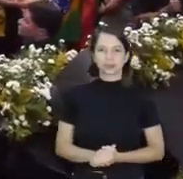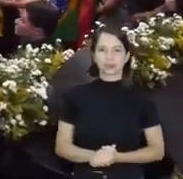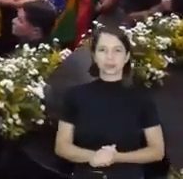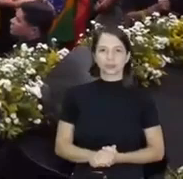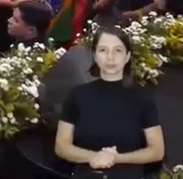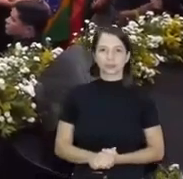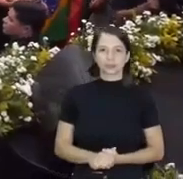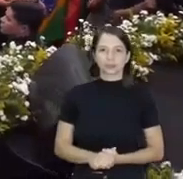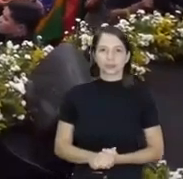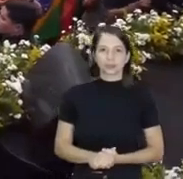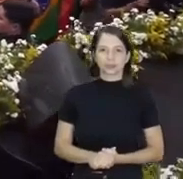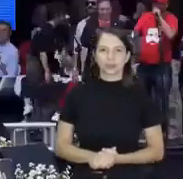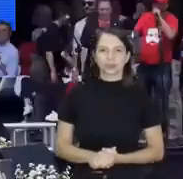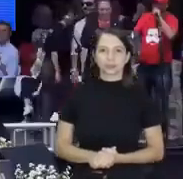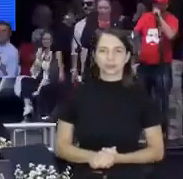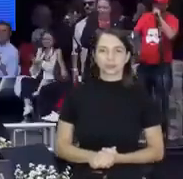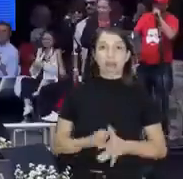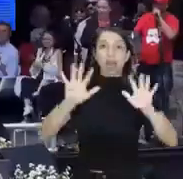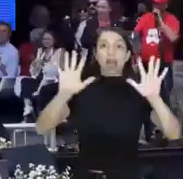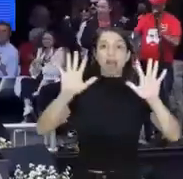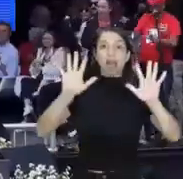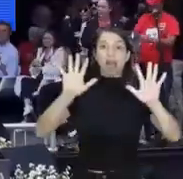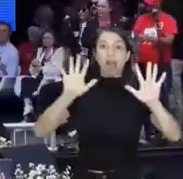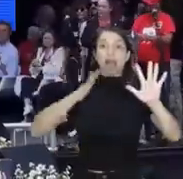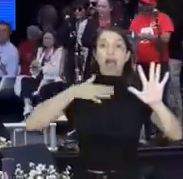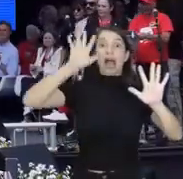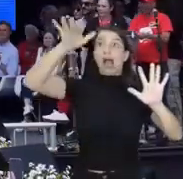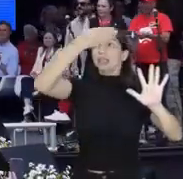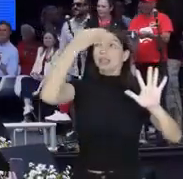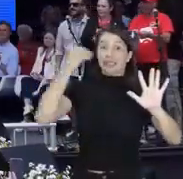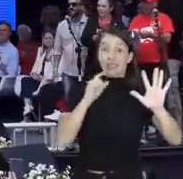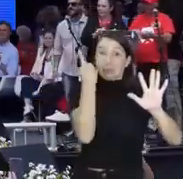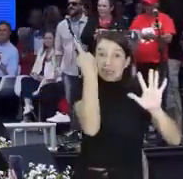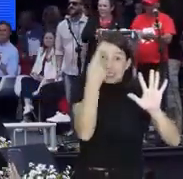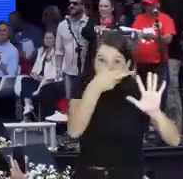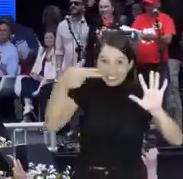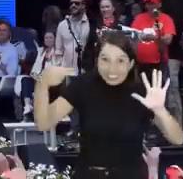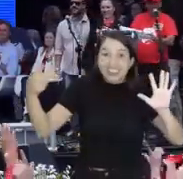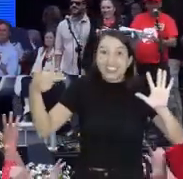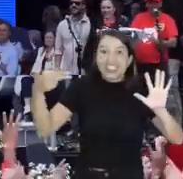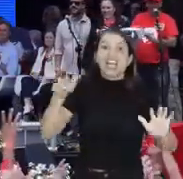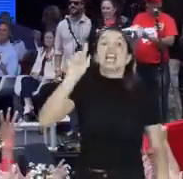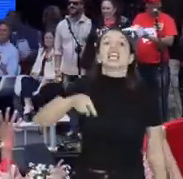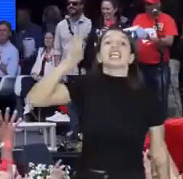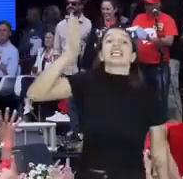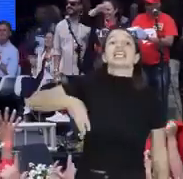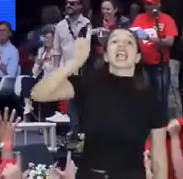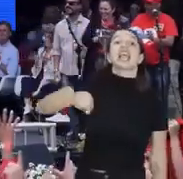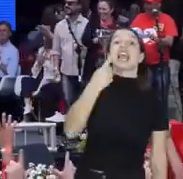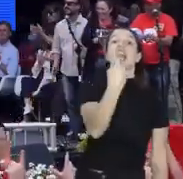e vamos ver o que aprendeu sobre a doença uma coisinha quem é que aqui é 13 A